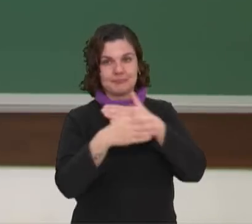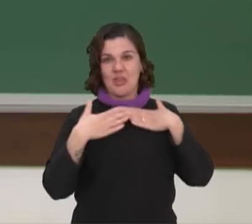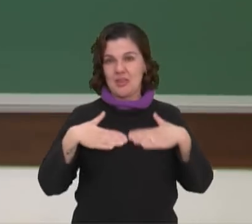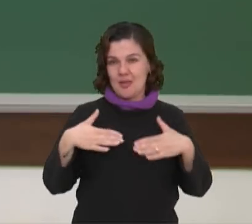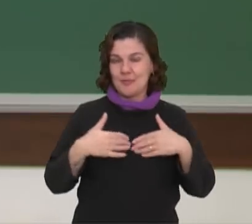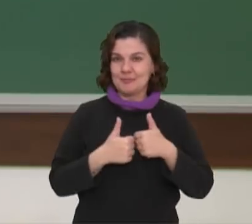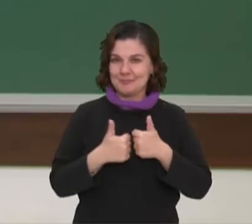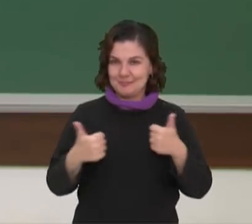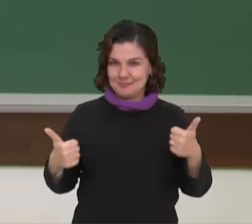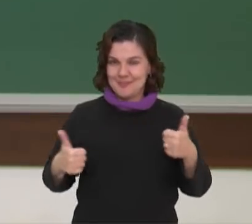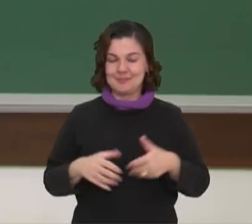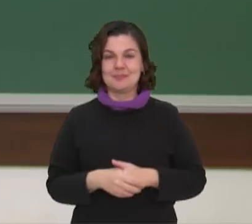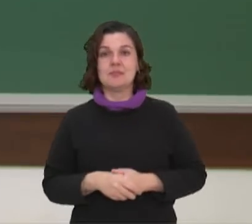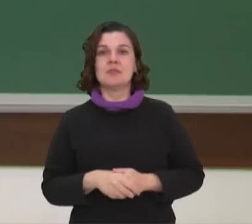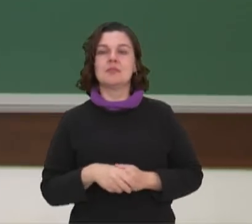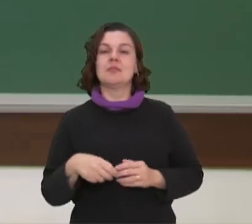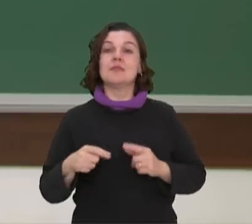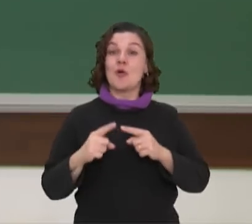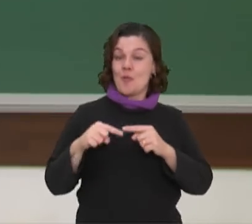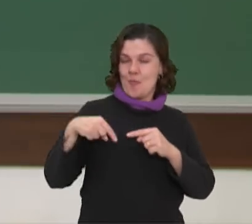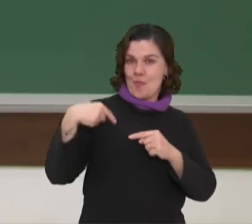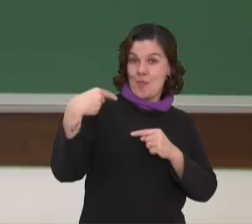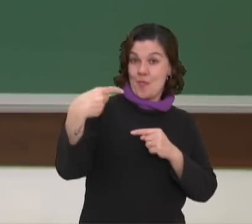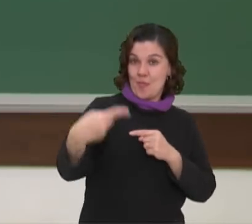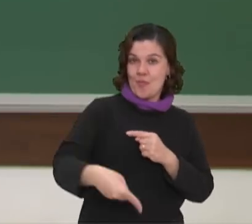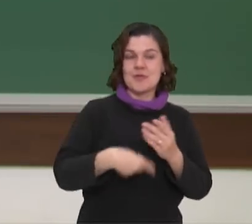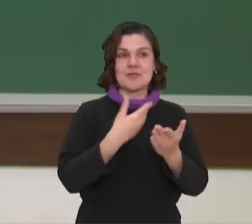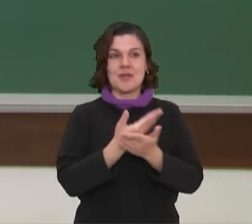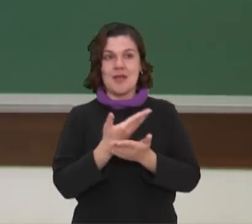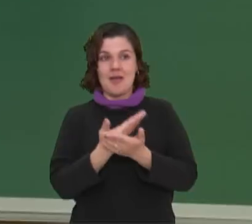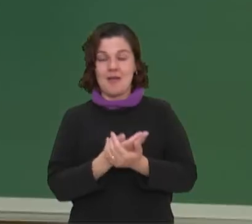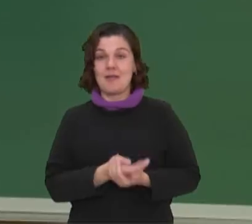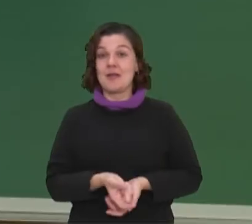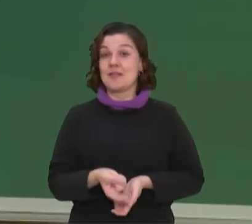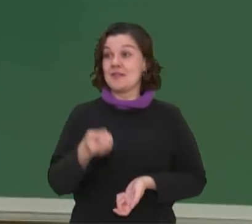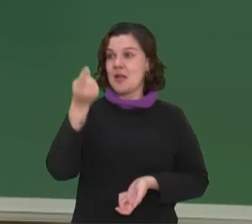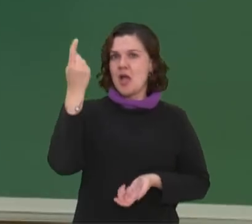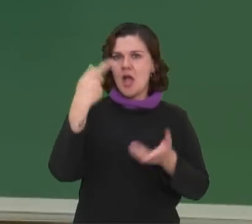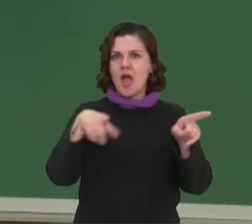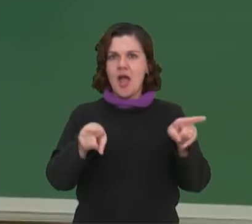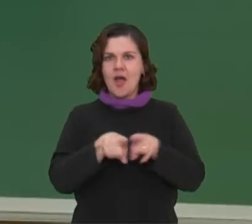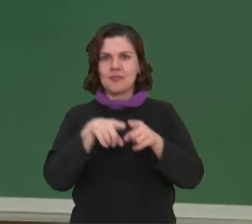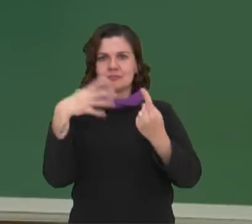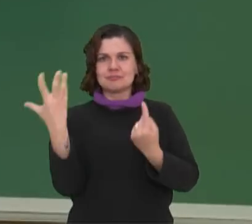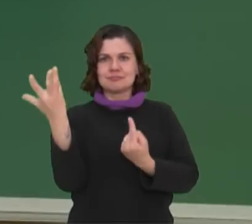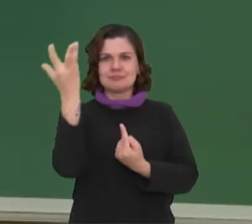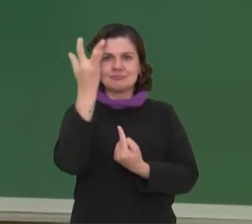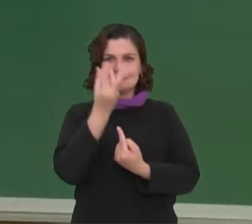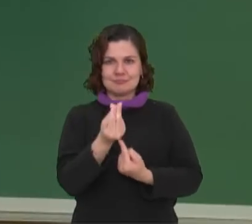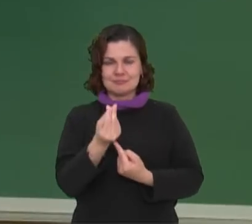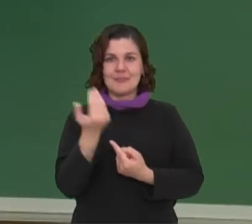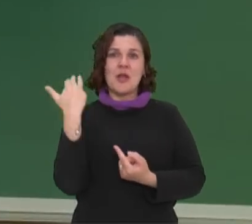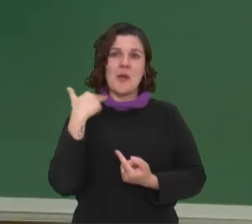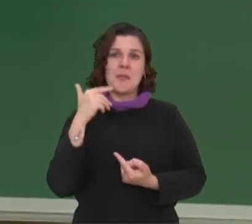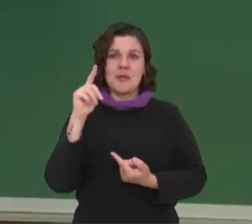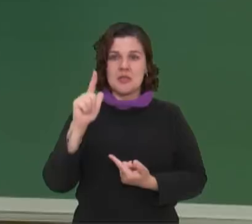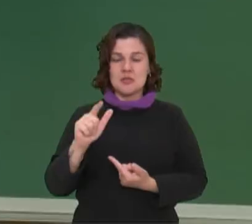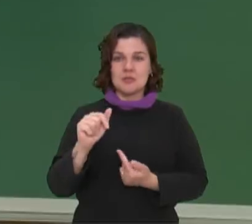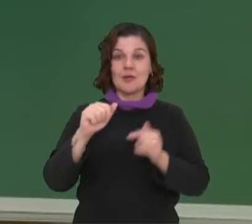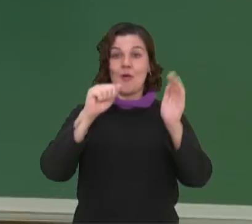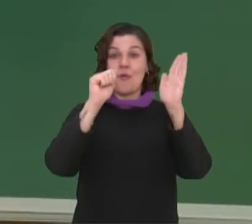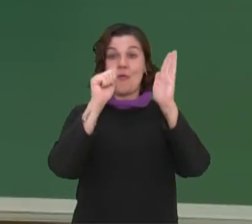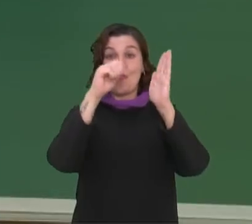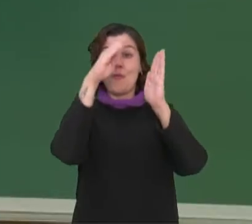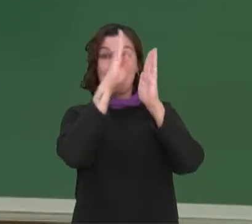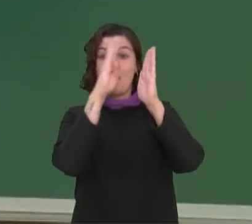tranquilinho. Massa! Prosseguindo nossa aula, as artes em Minas Gerais. O